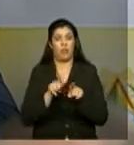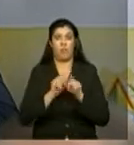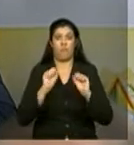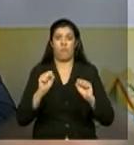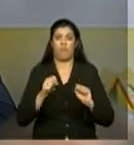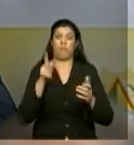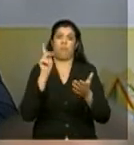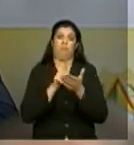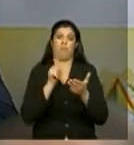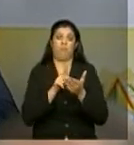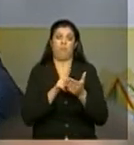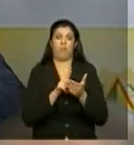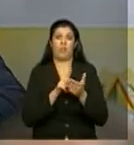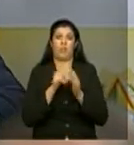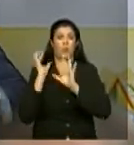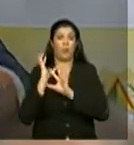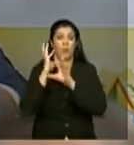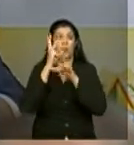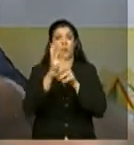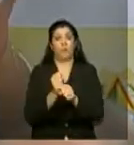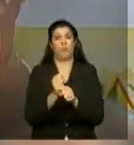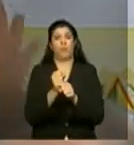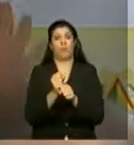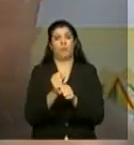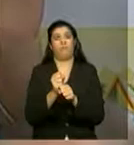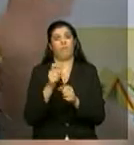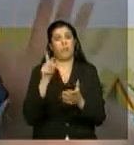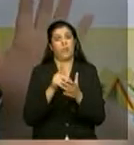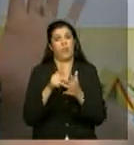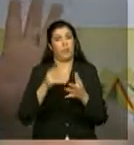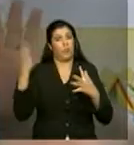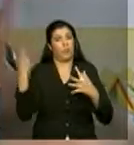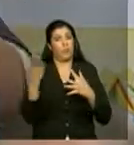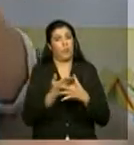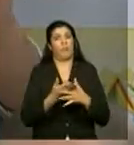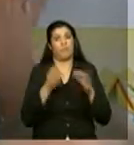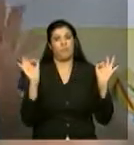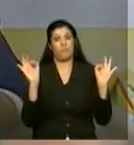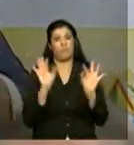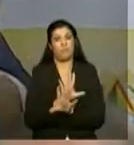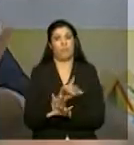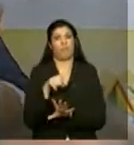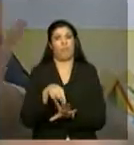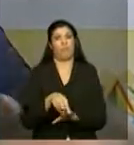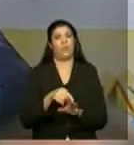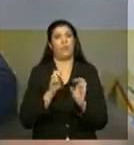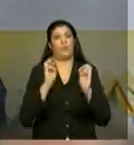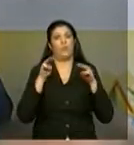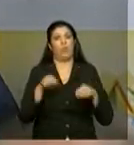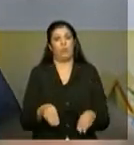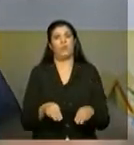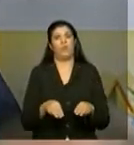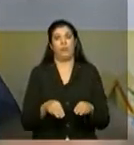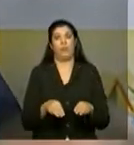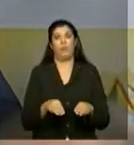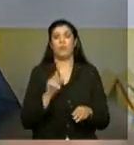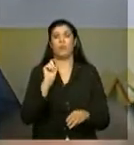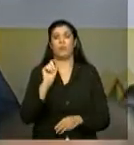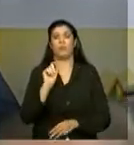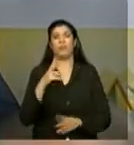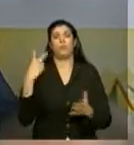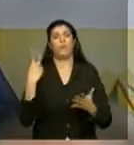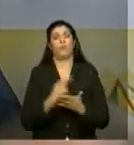efetivamente concluir aí sim o processo investigatório né final do que